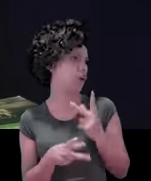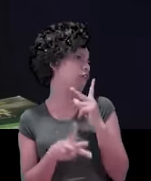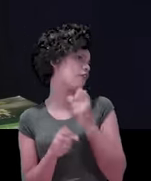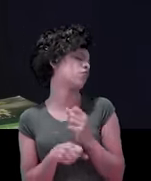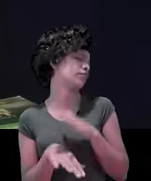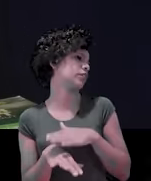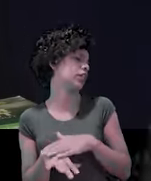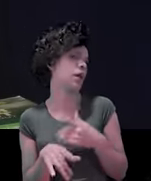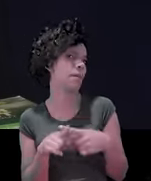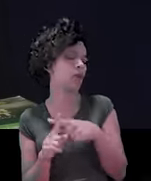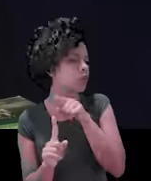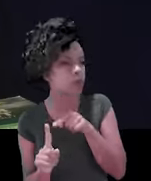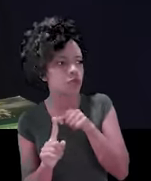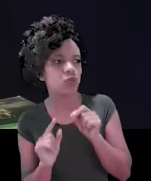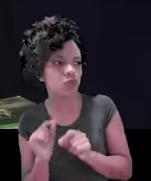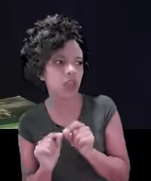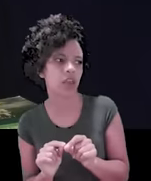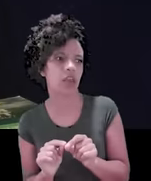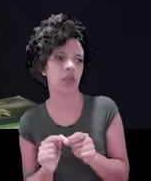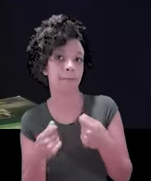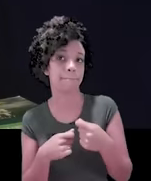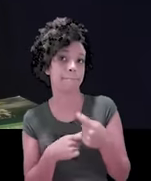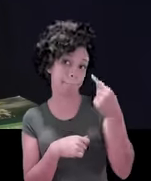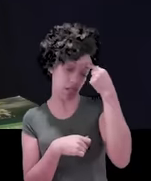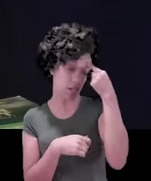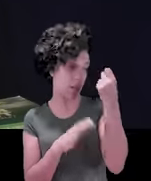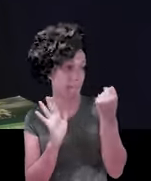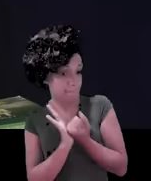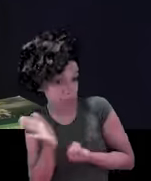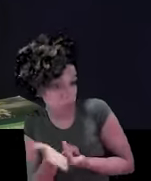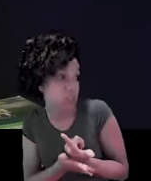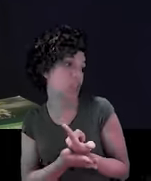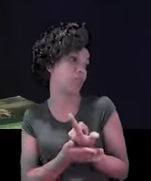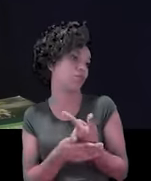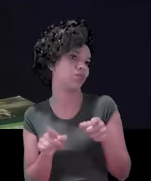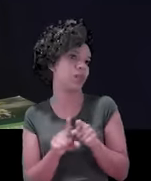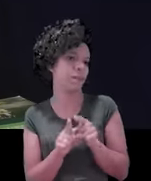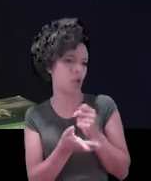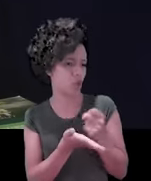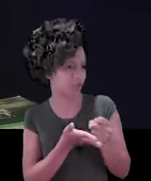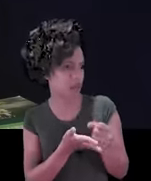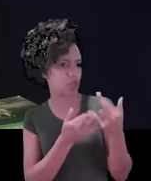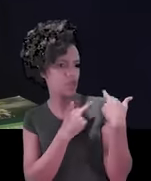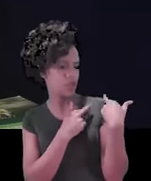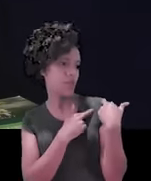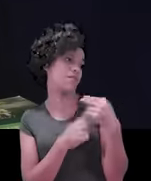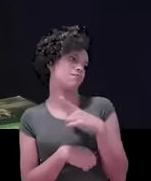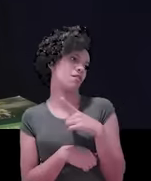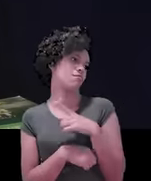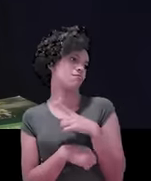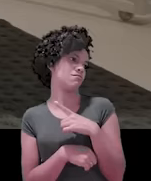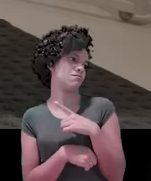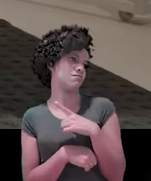forte e fazer ativo no sentido de que ela vai a gente tem que pensar em Patrocínio a gente tem que pensar um bocado de contrato de responsabilidade que ela